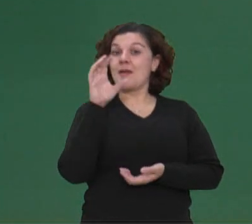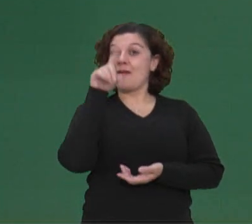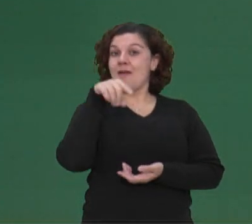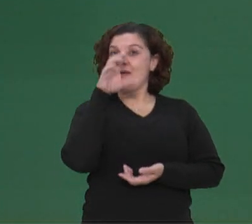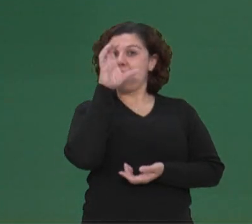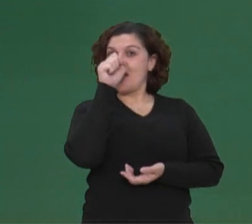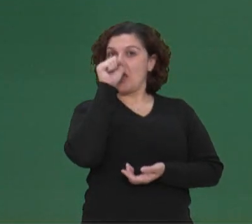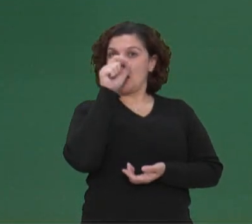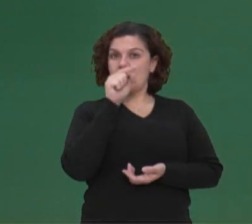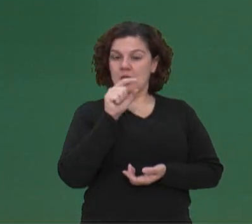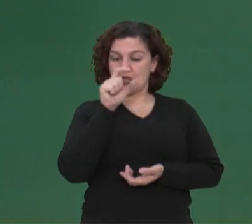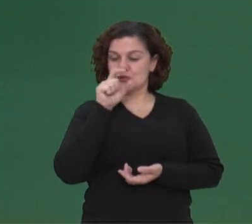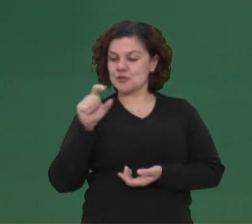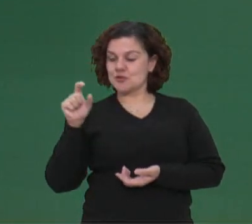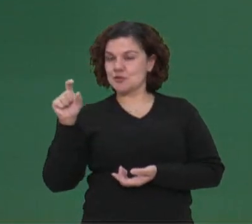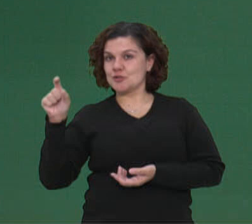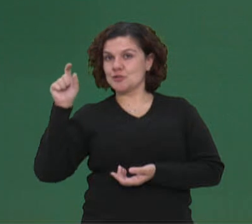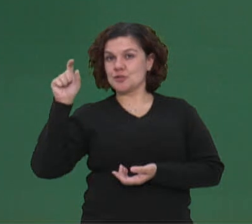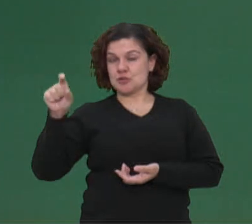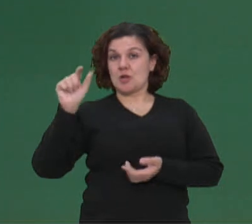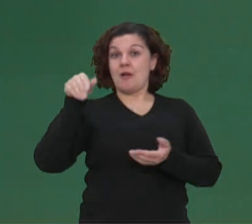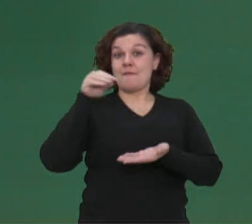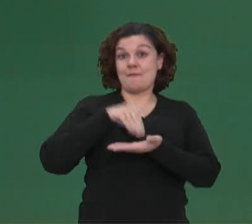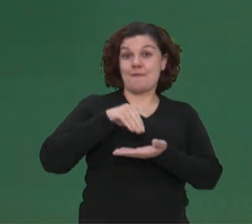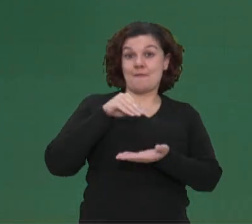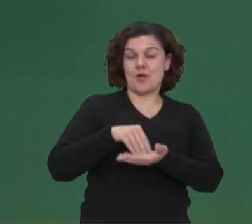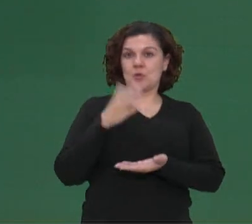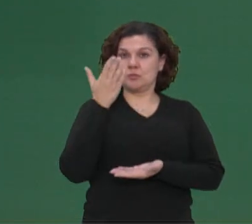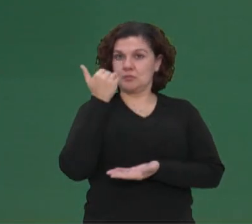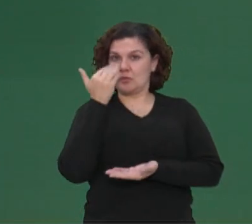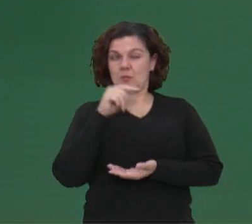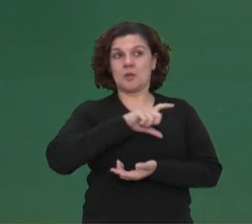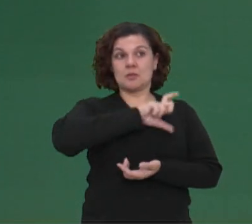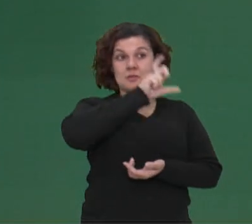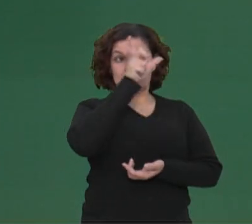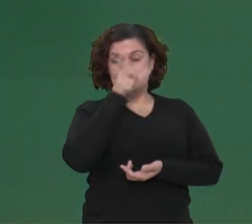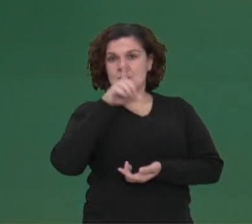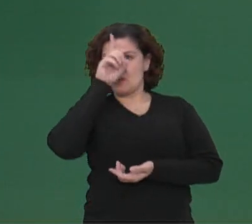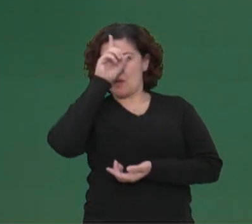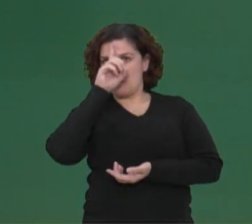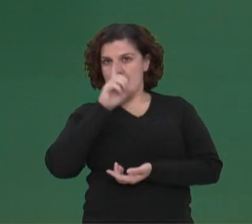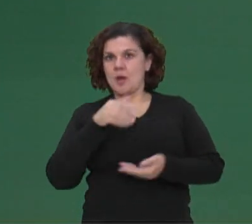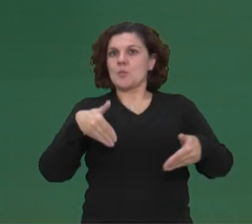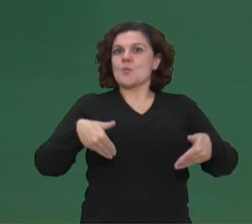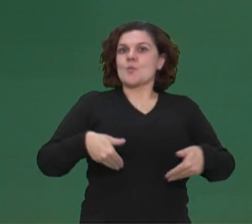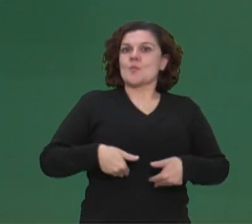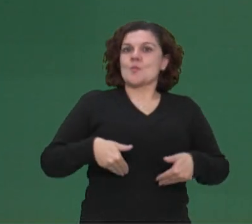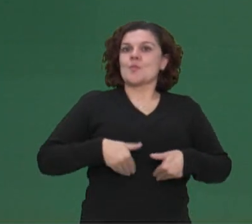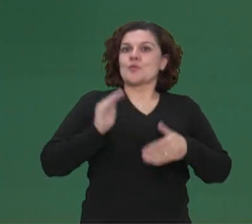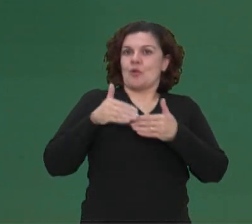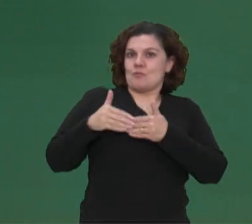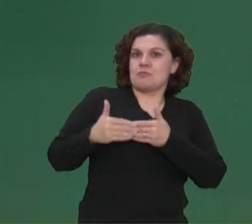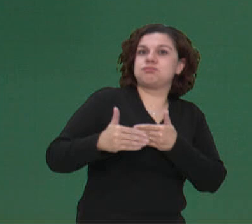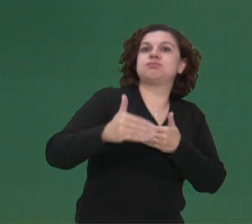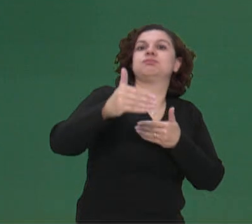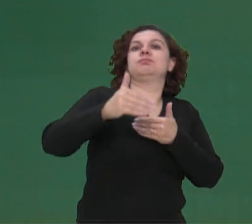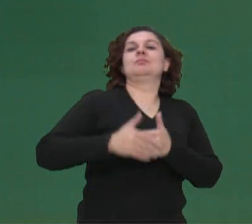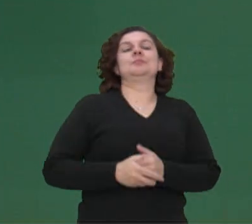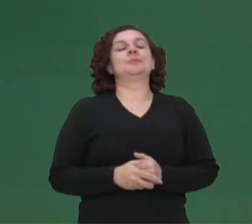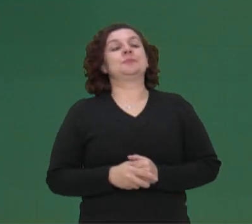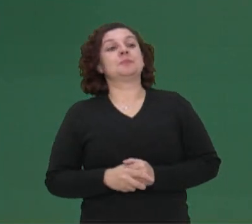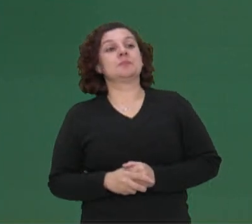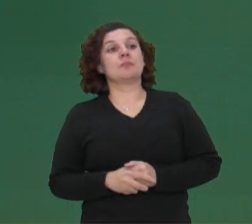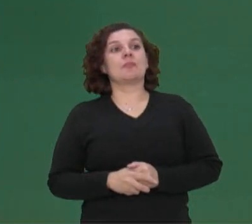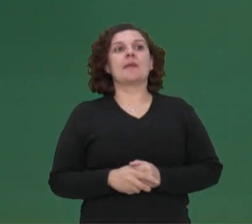escassez de alimento, e em amarelo, desnutrição crônica, tá bom? E daí você tem problemas